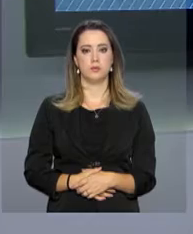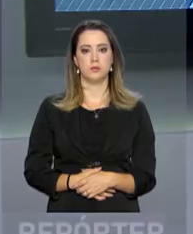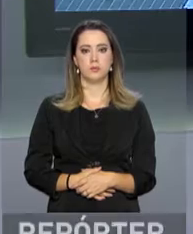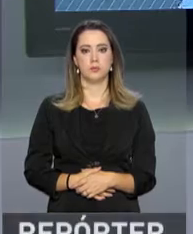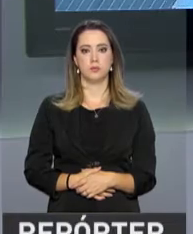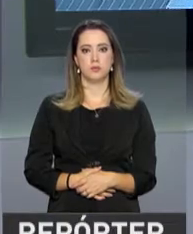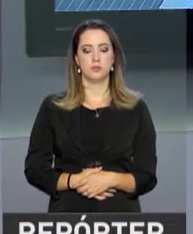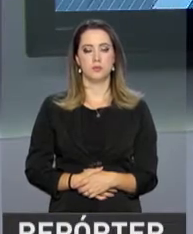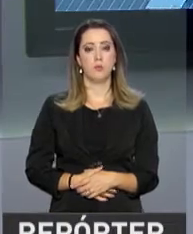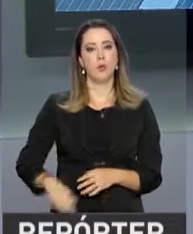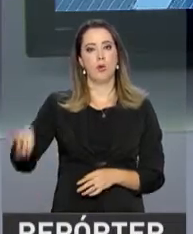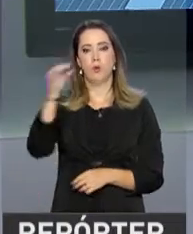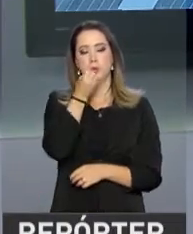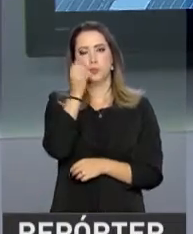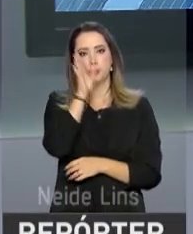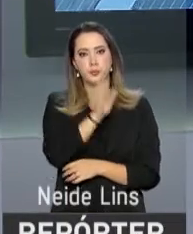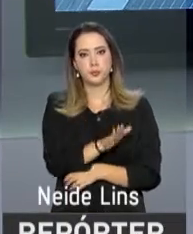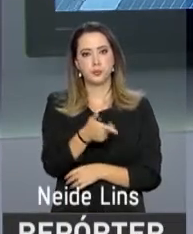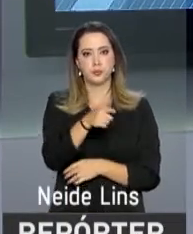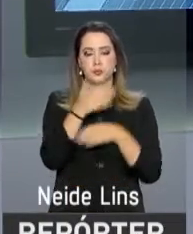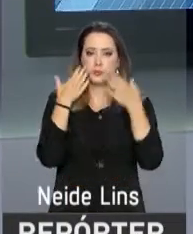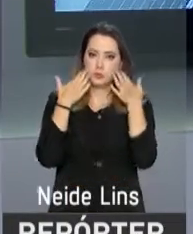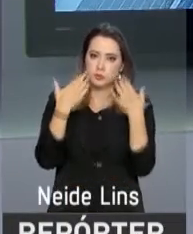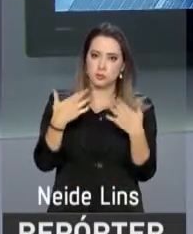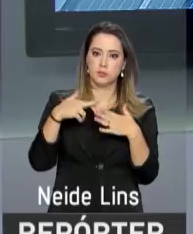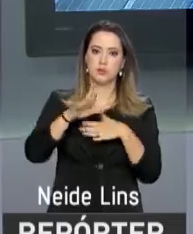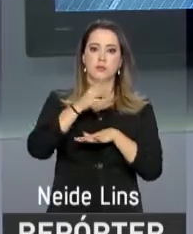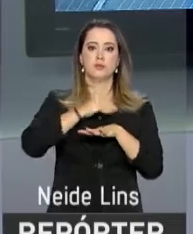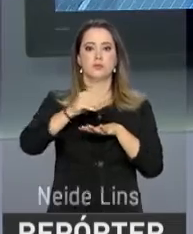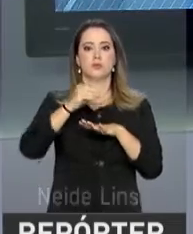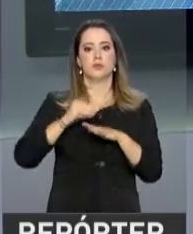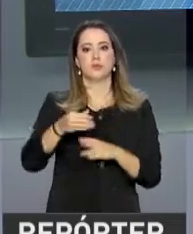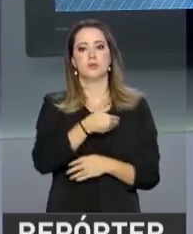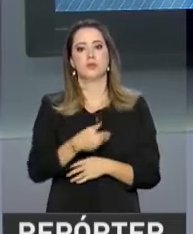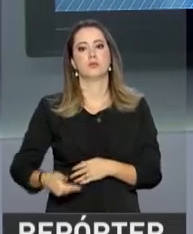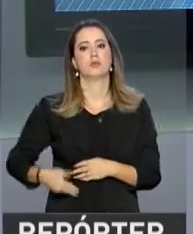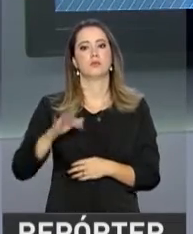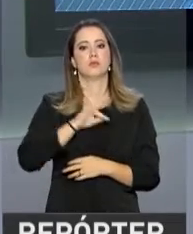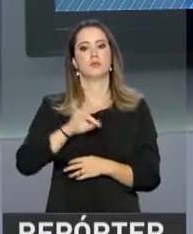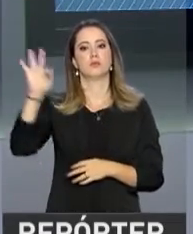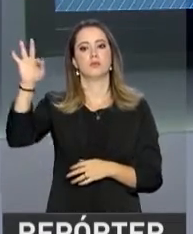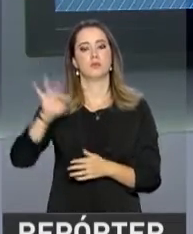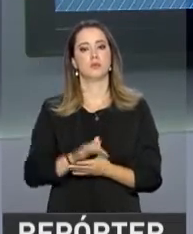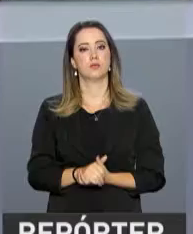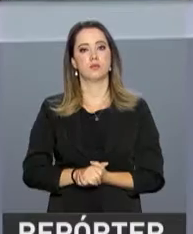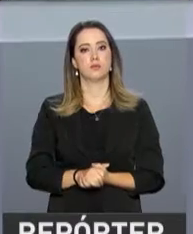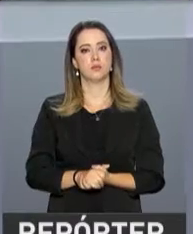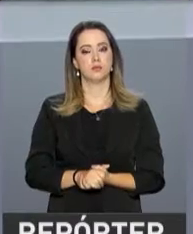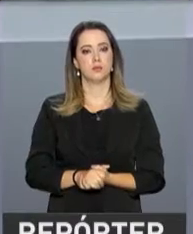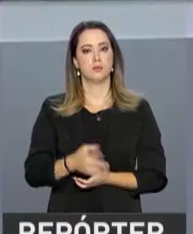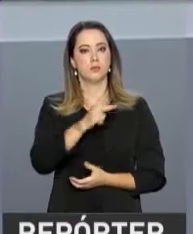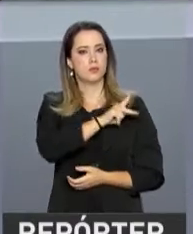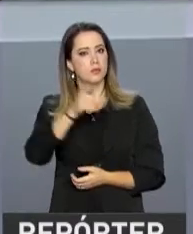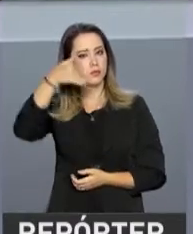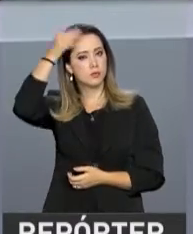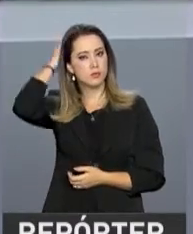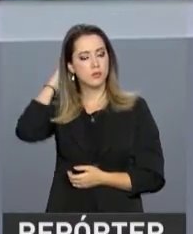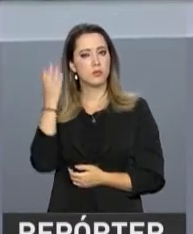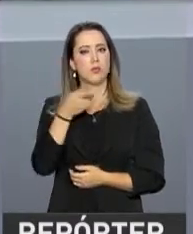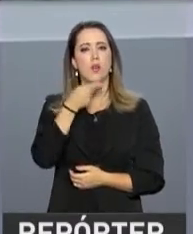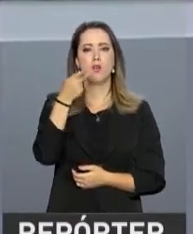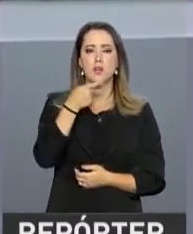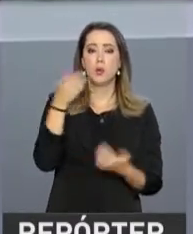olá boa tarde estamos de volta com o repórter nbr as notícias do governo federal o presidente michel temer